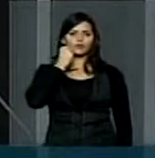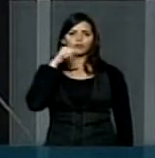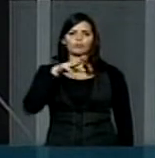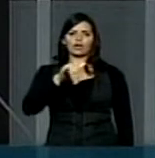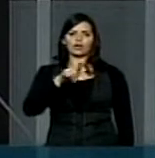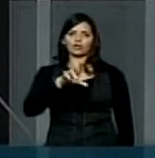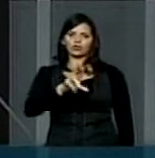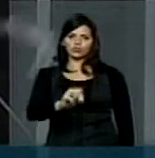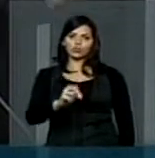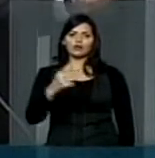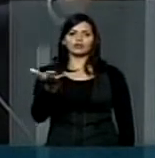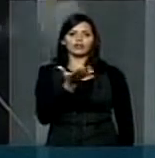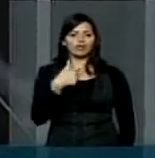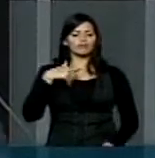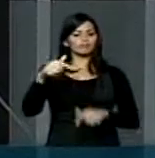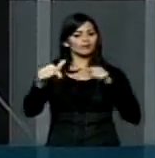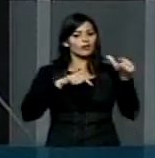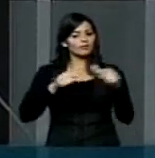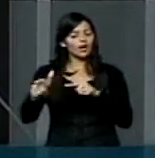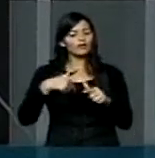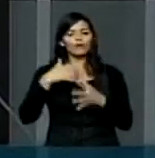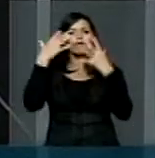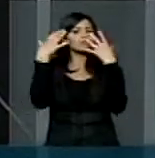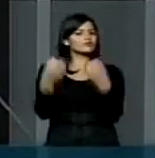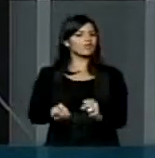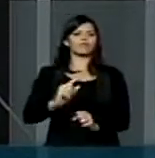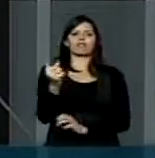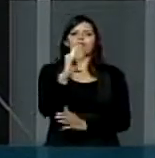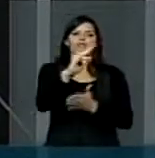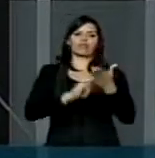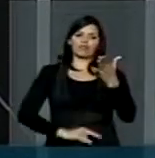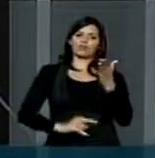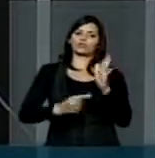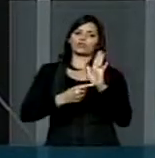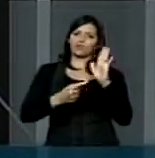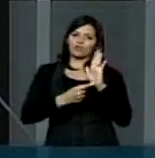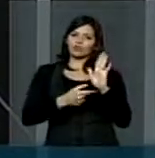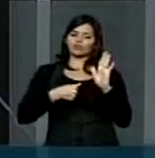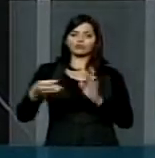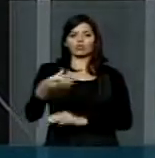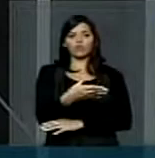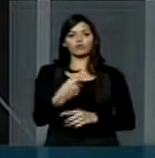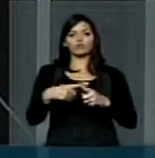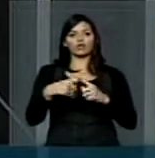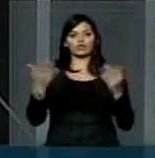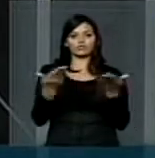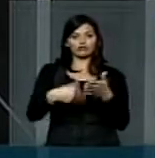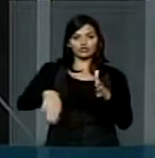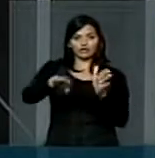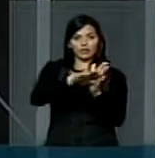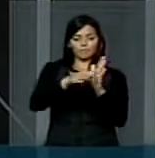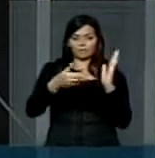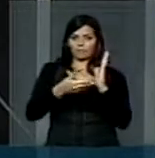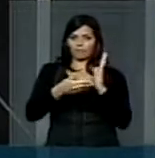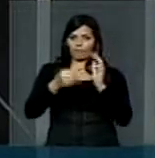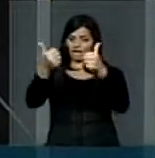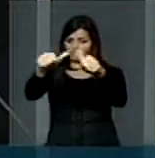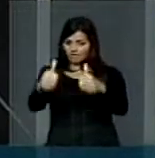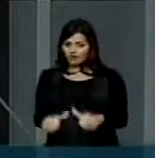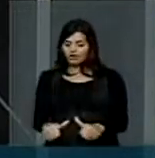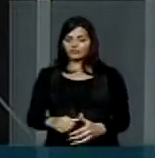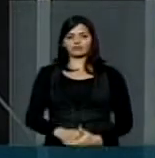trabalho diante desta nova situação. E quando aqui chegar nesta casa para ser